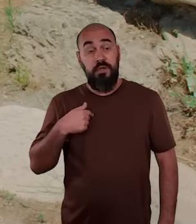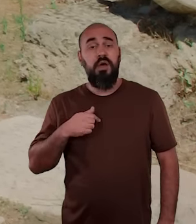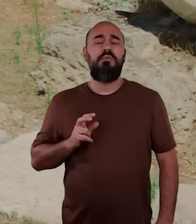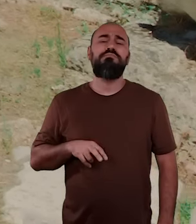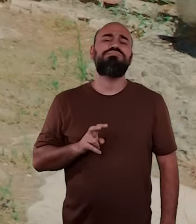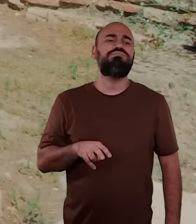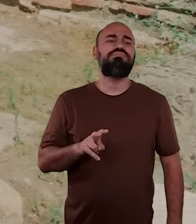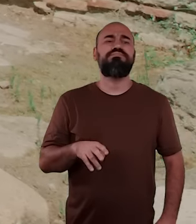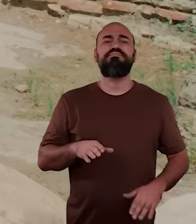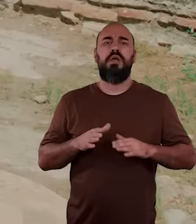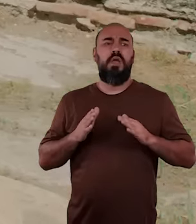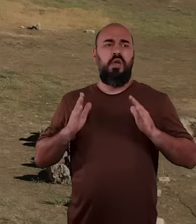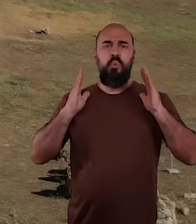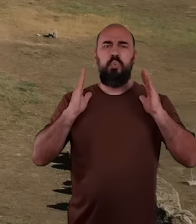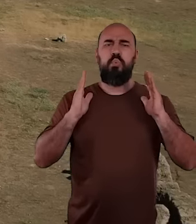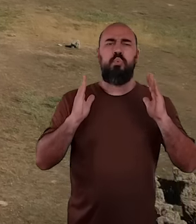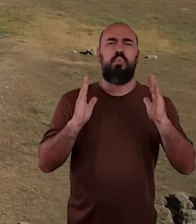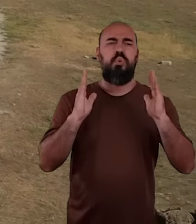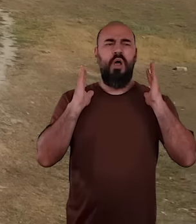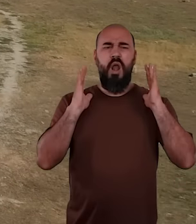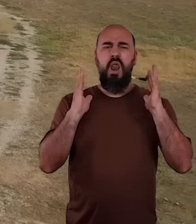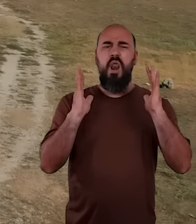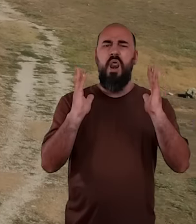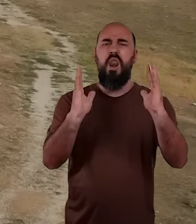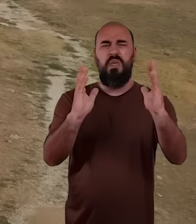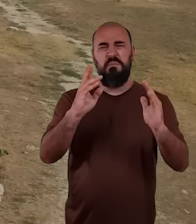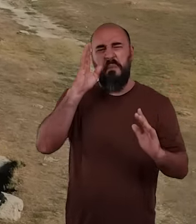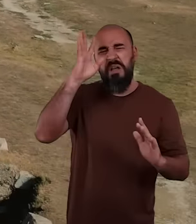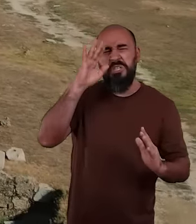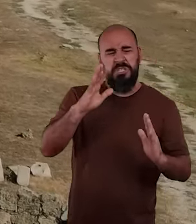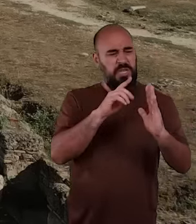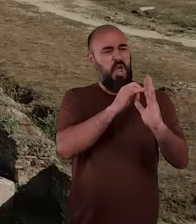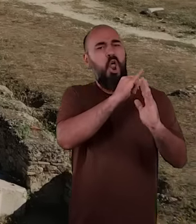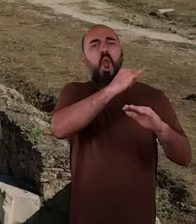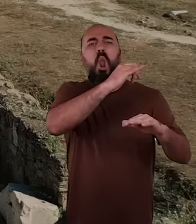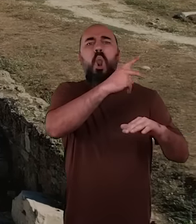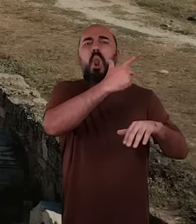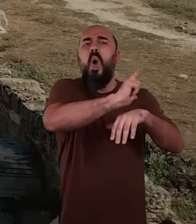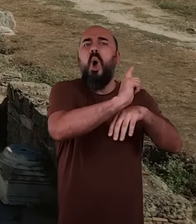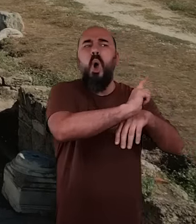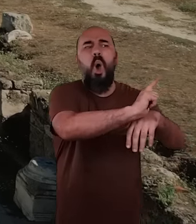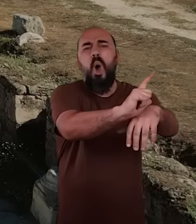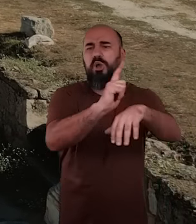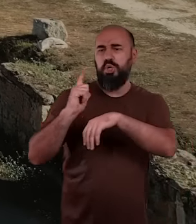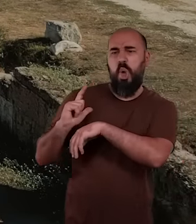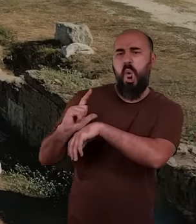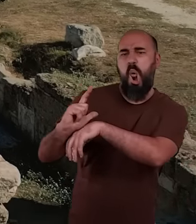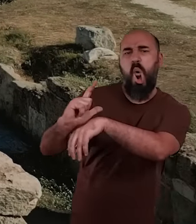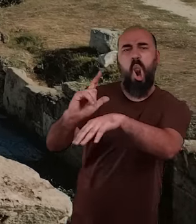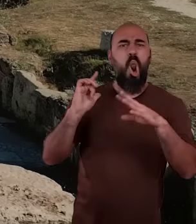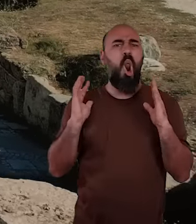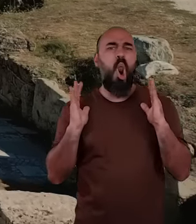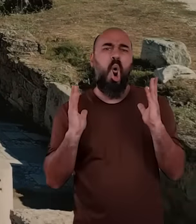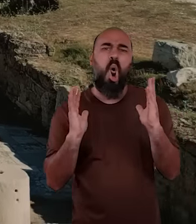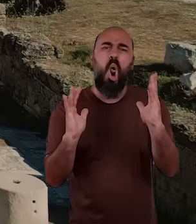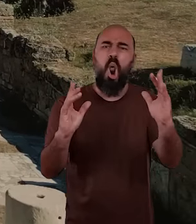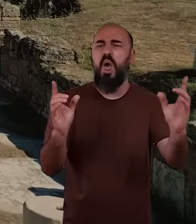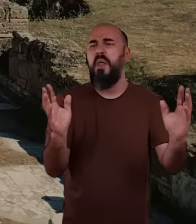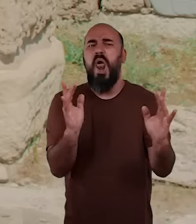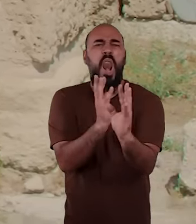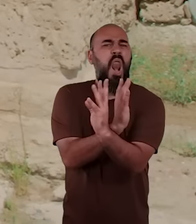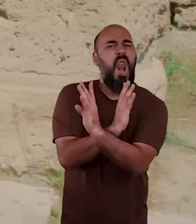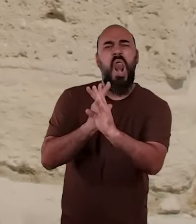nessa avenida larga, linda, imagine isso na época, cheio de lojas, cheio de comércio, você vê logo aqui